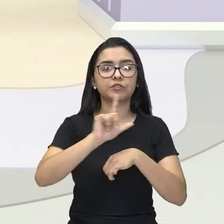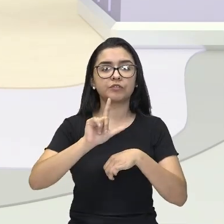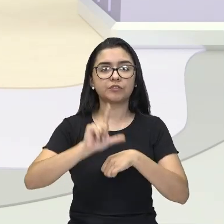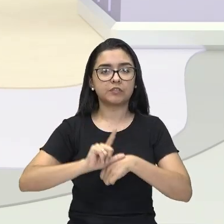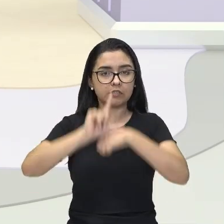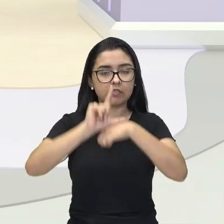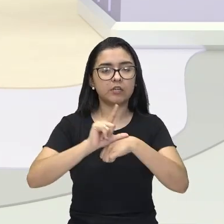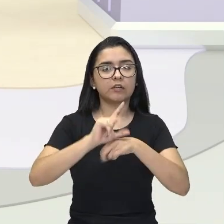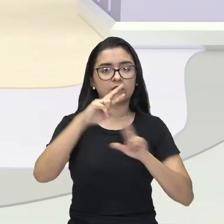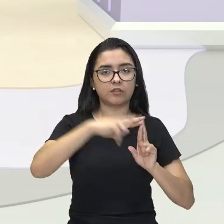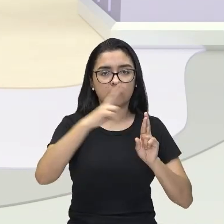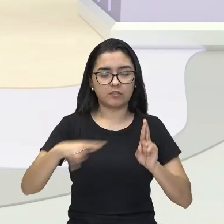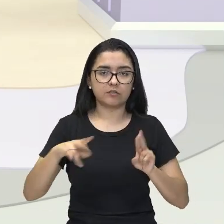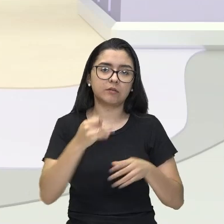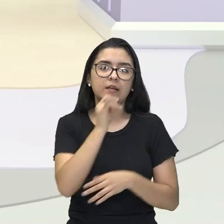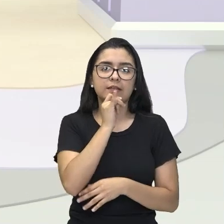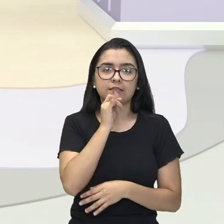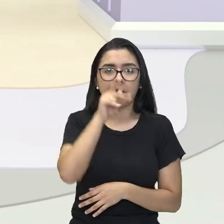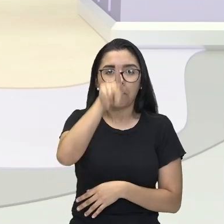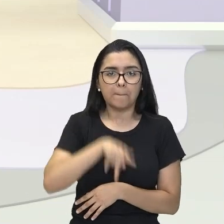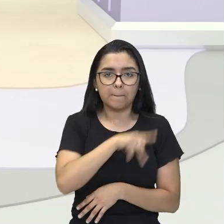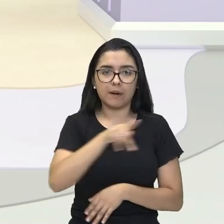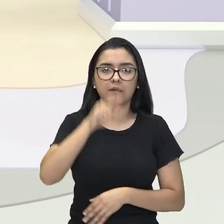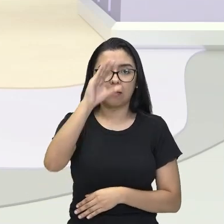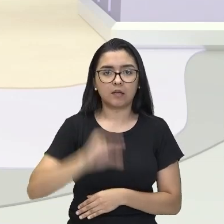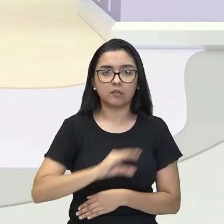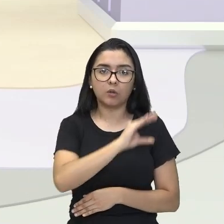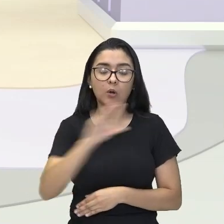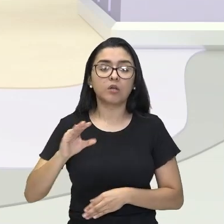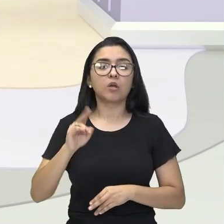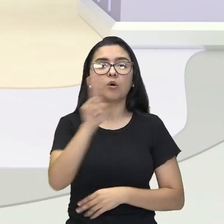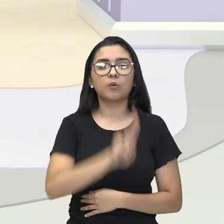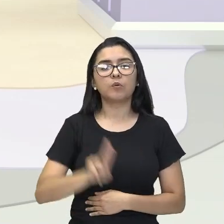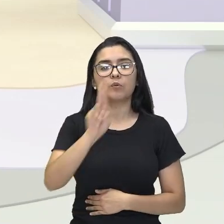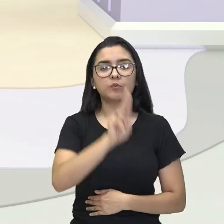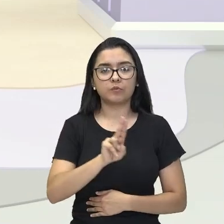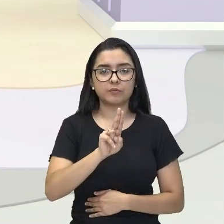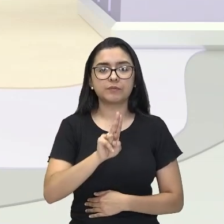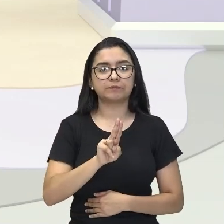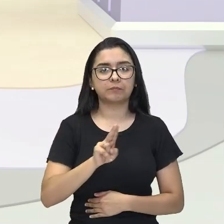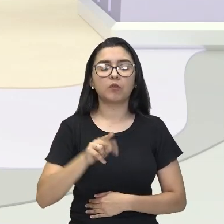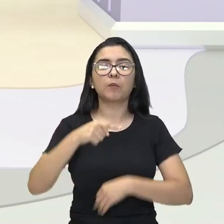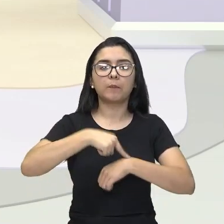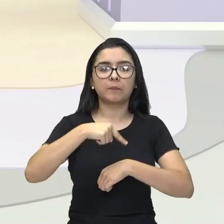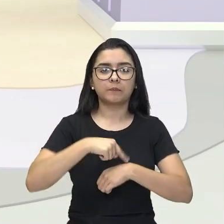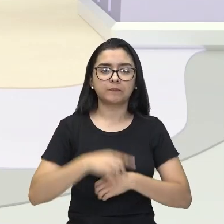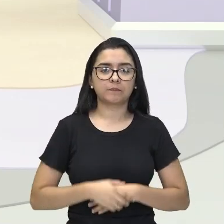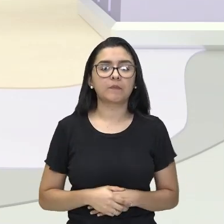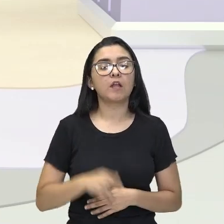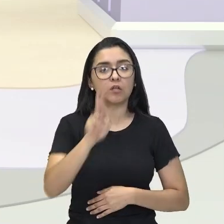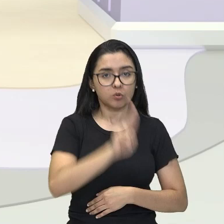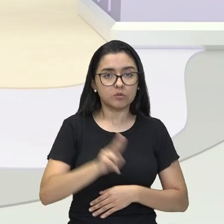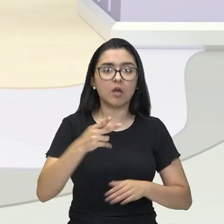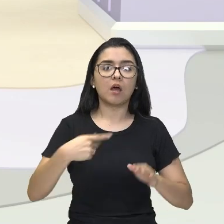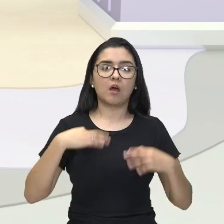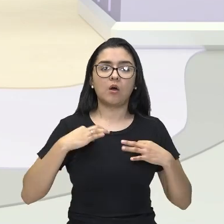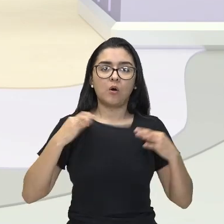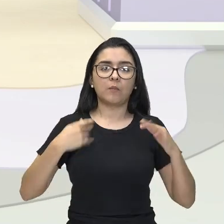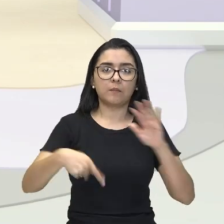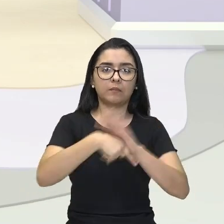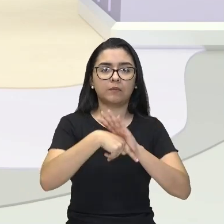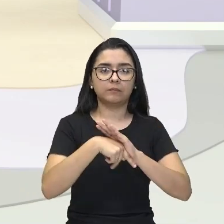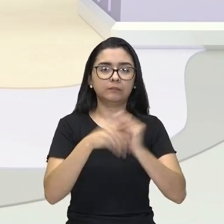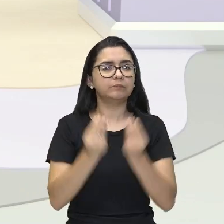religiosos, por exemplo, como o padre católico, usa, ao presidir a missa, ele usa um uniforme, ele usa ali um símbolo,